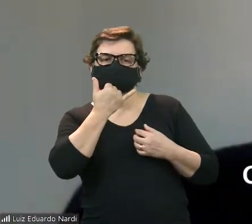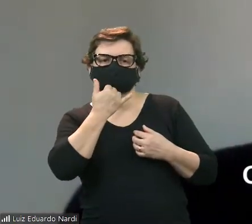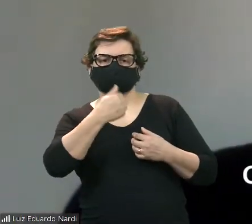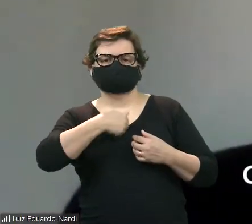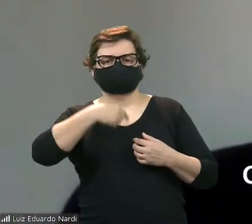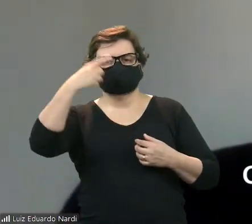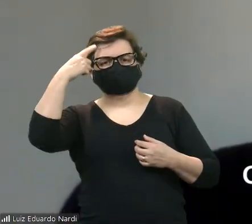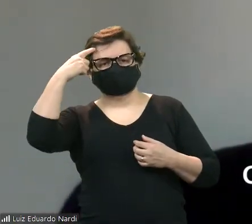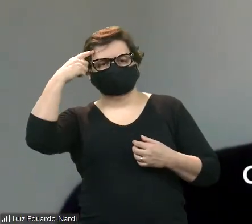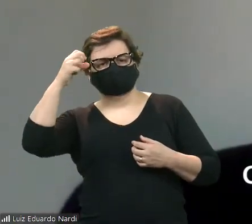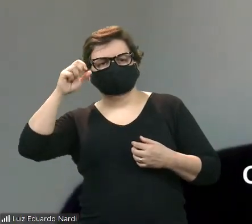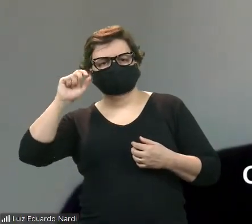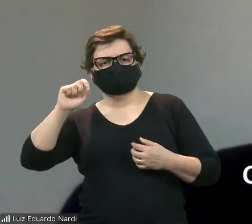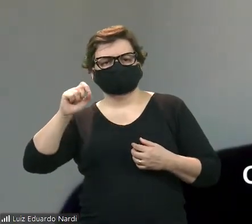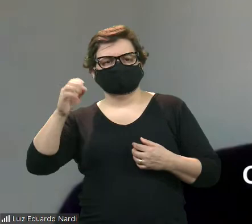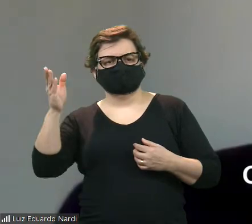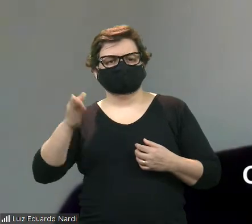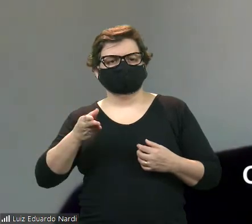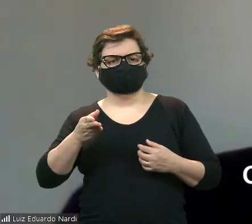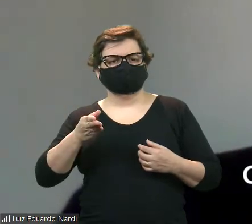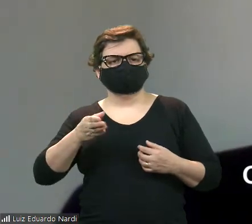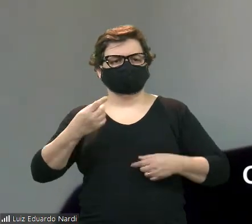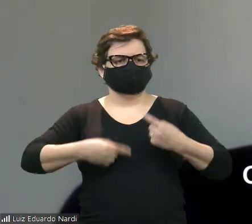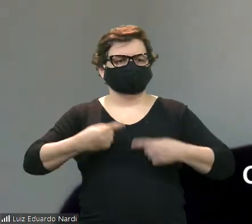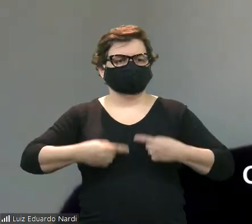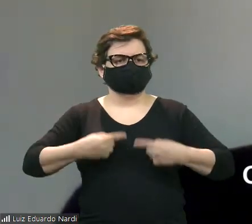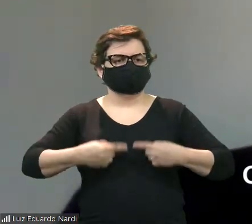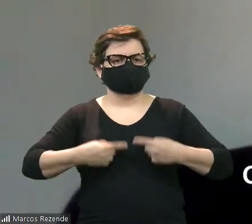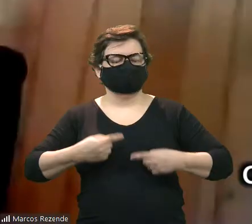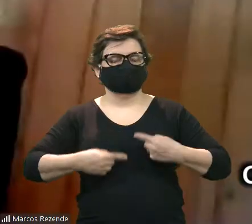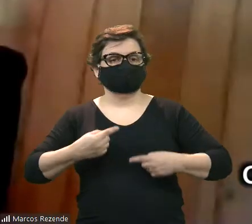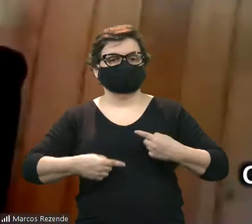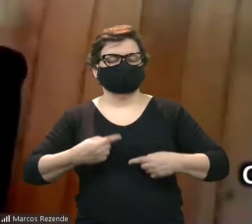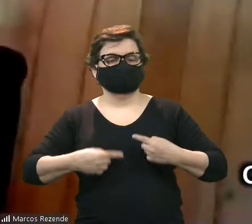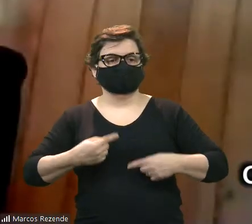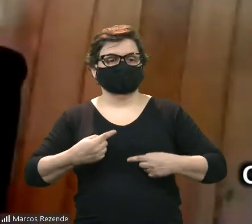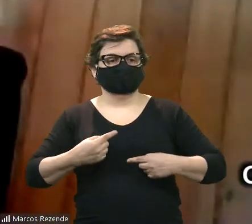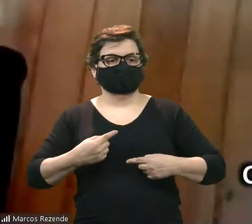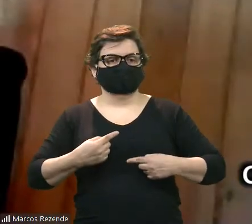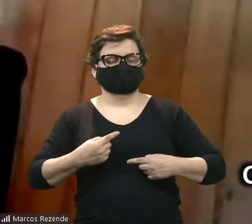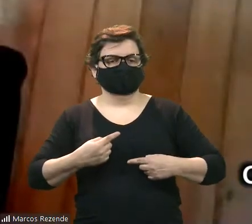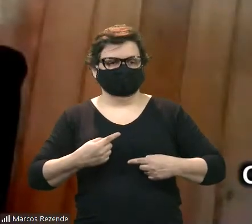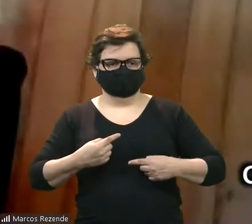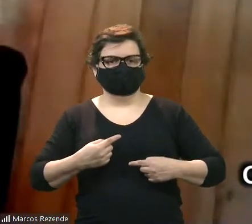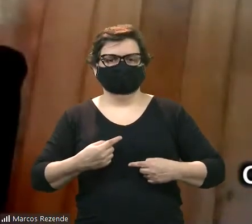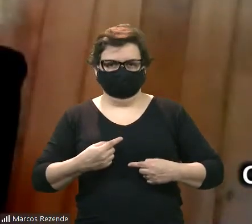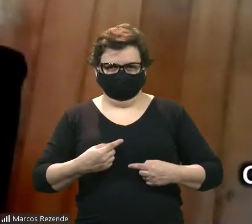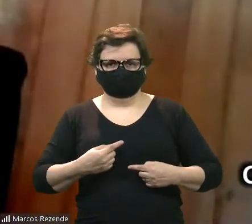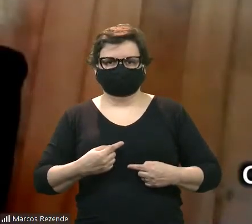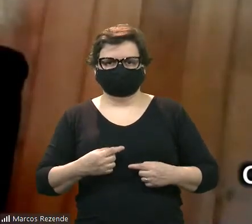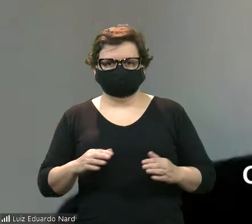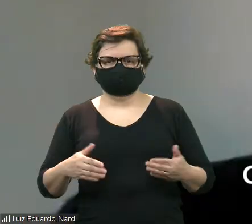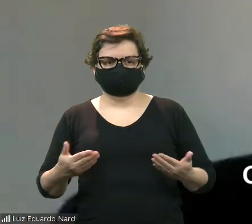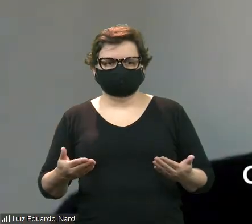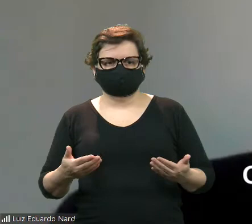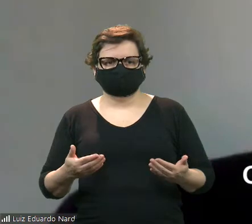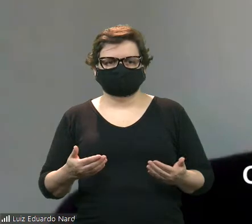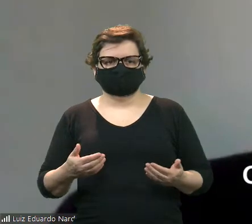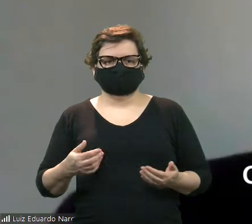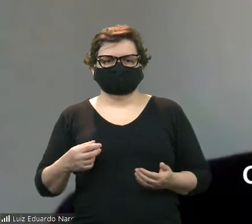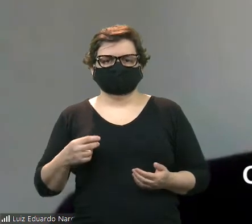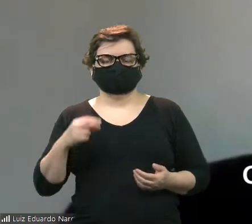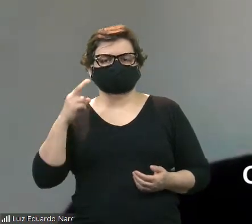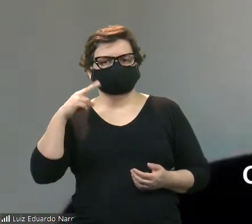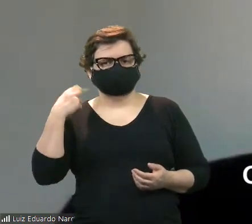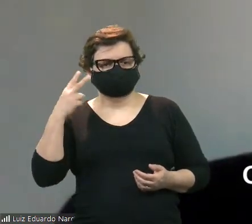fosse hora, fosse o momento da discussão. Já está em discussão. Bom, então, senhor presidente, senhores vereadores,